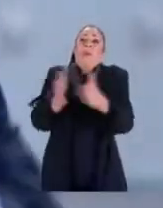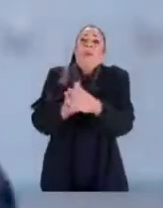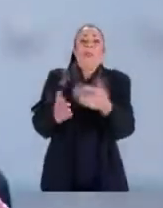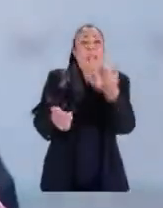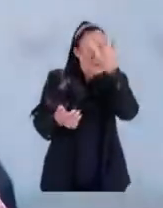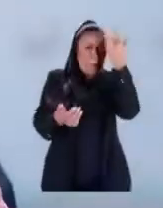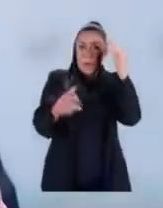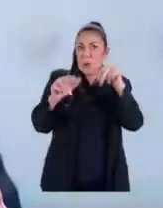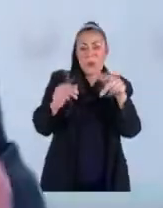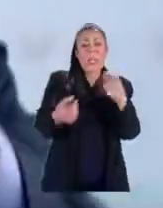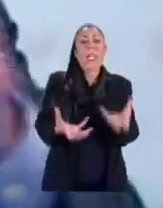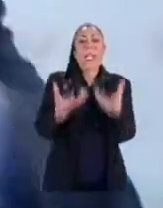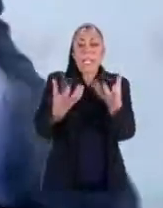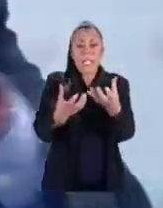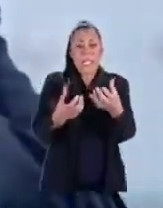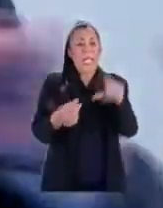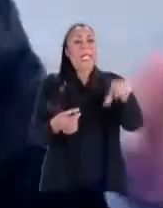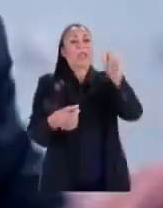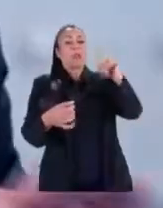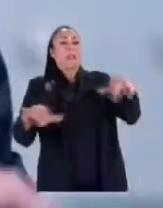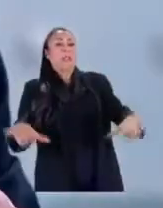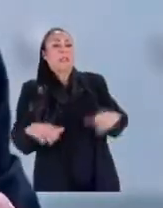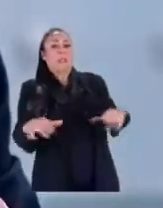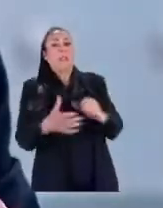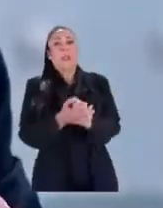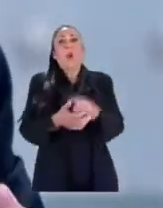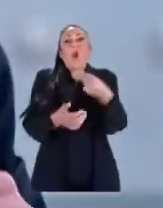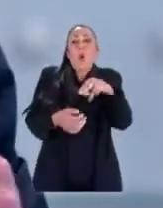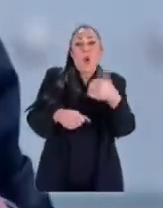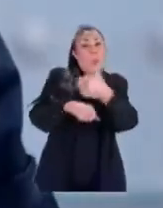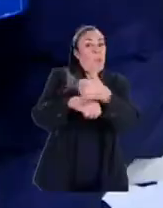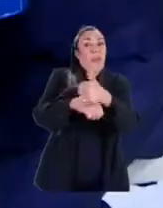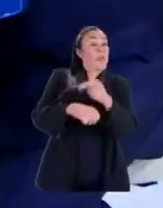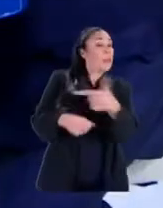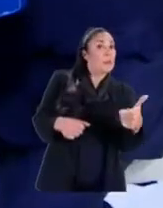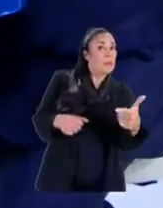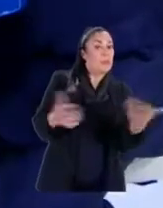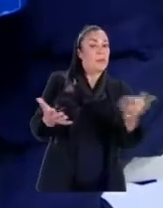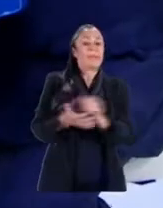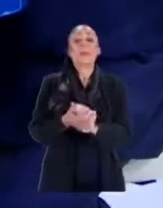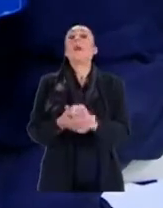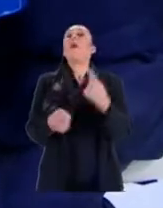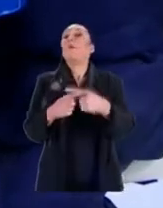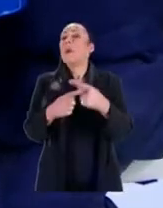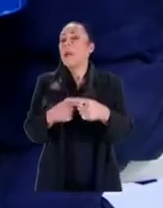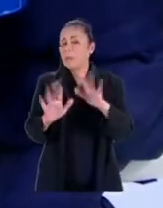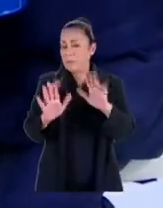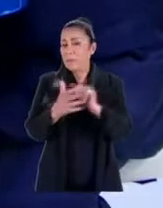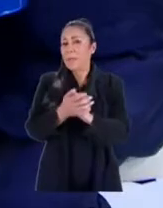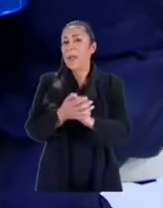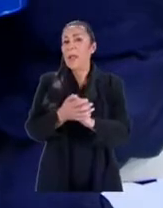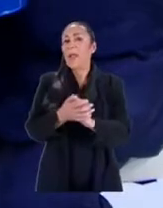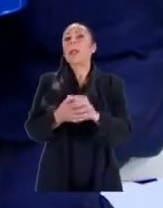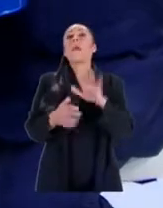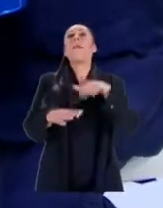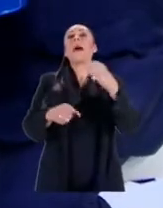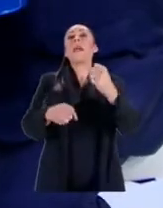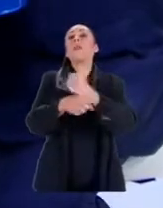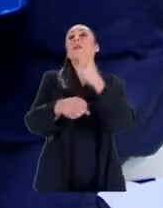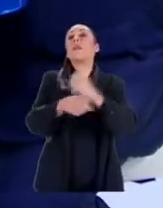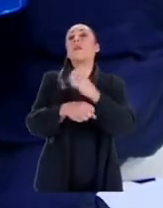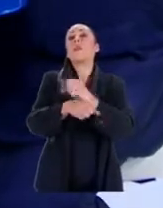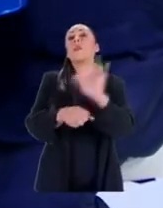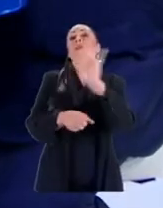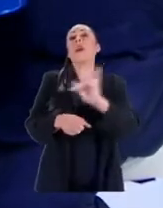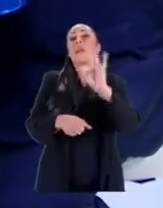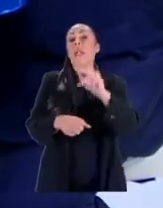faz opção de sofrimento. Ninguém faz opção de não ter profissão. Então, veja, por que, que eu sou o presidente que mais fiz universidade na história do